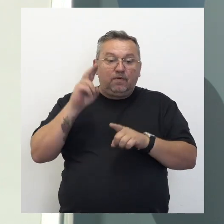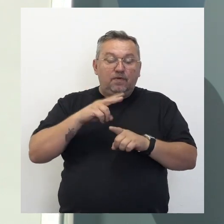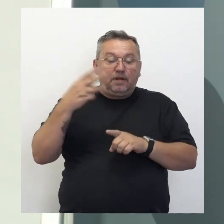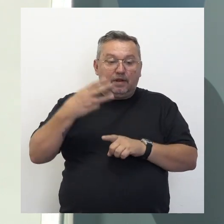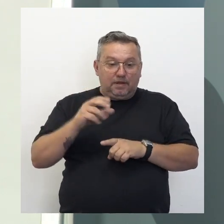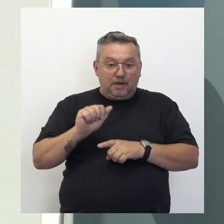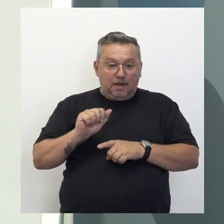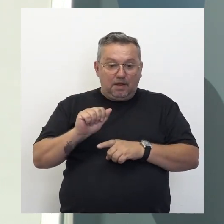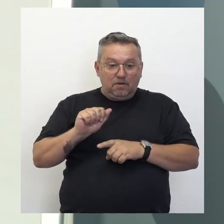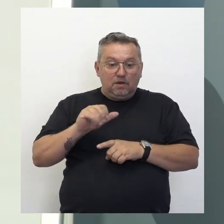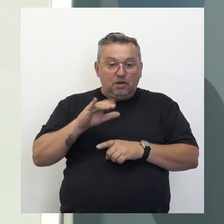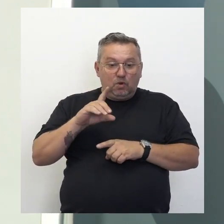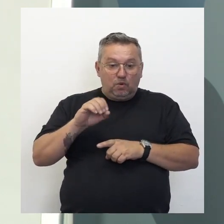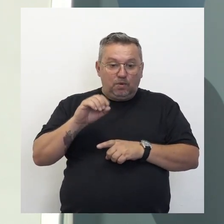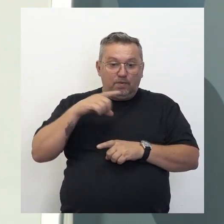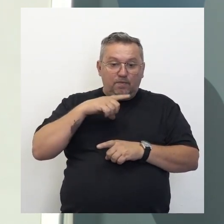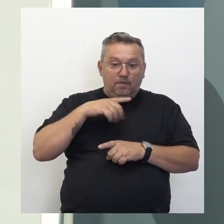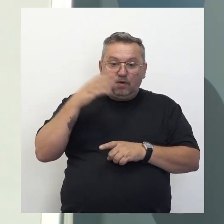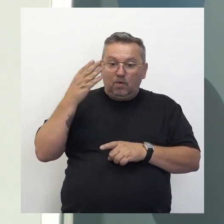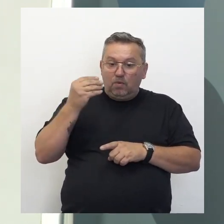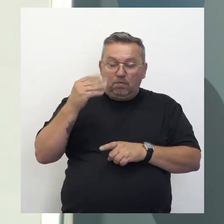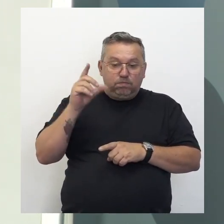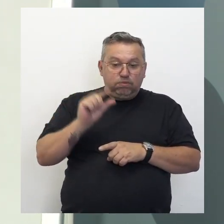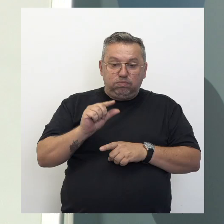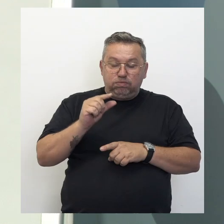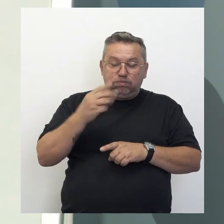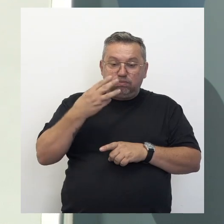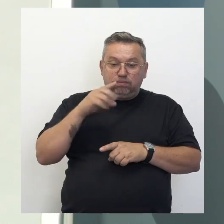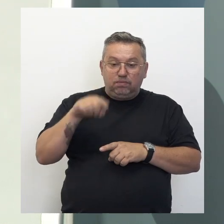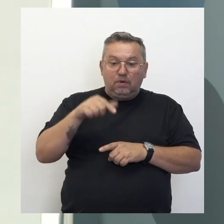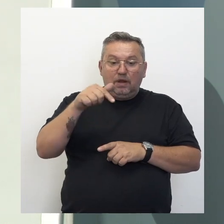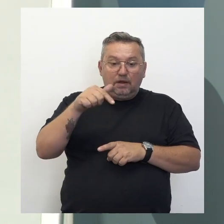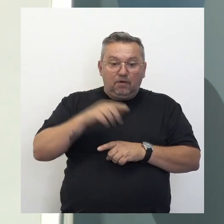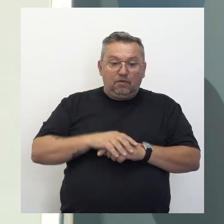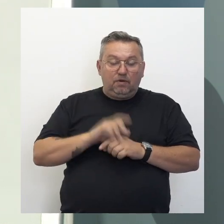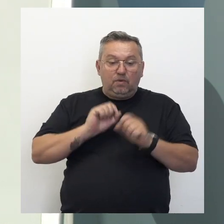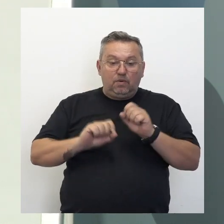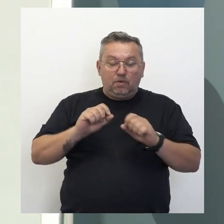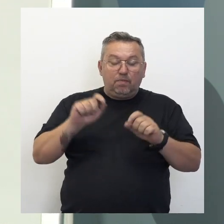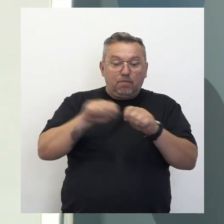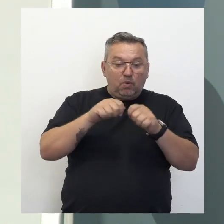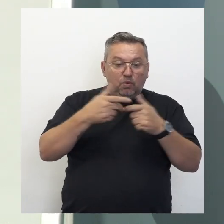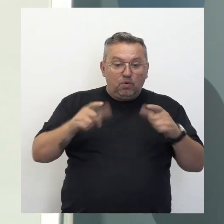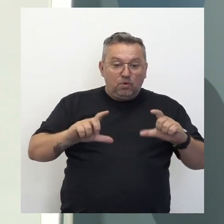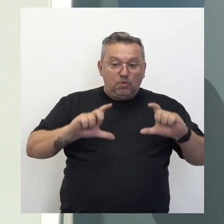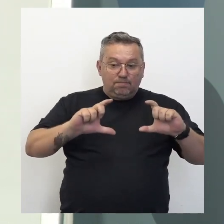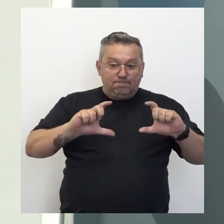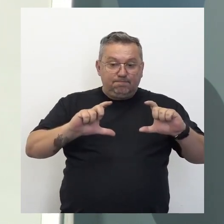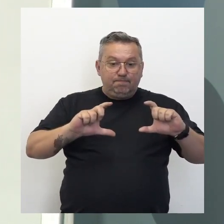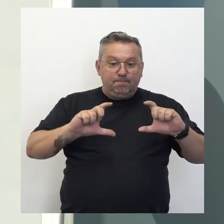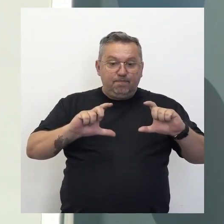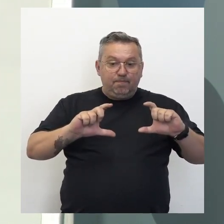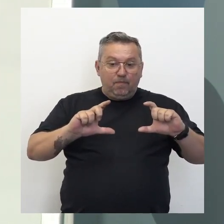aqui, o que acontece? Eu vou ter muito pouco a formação de quem? Do meu produto. Então,